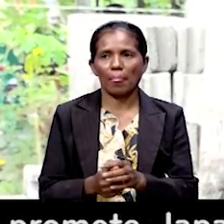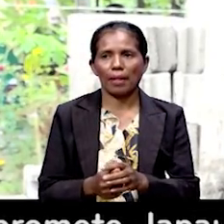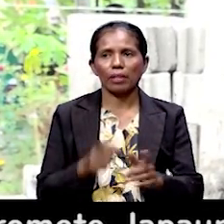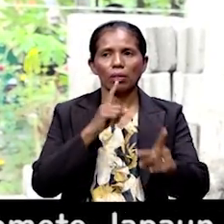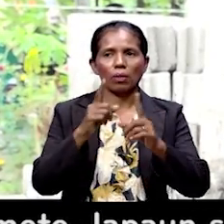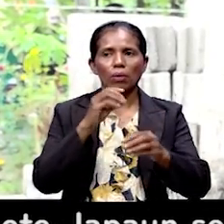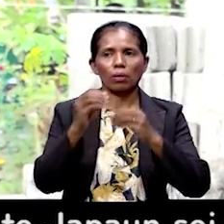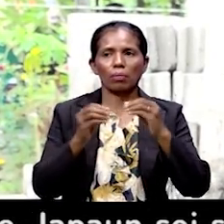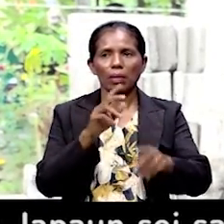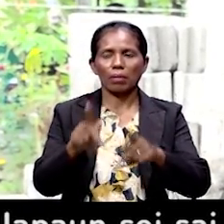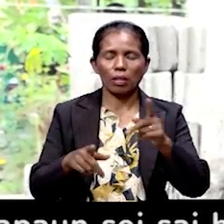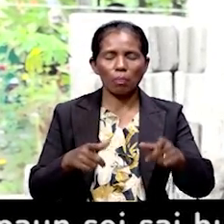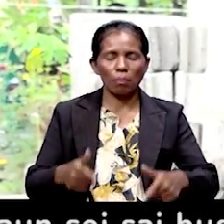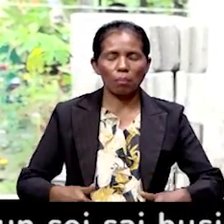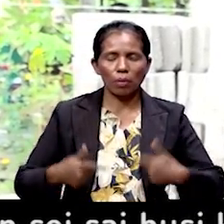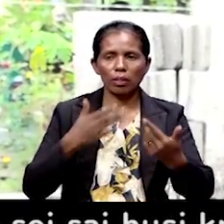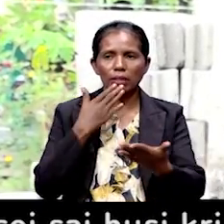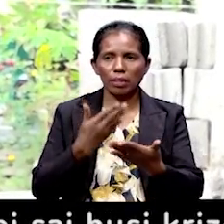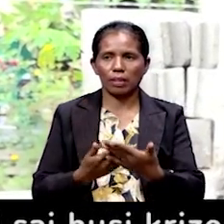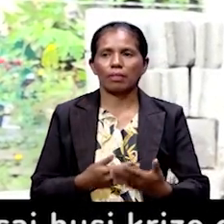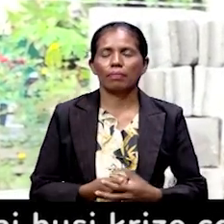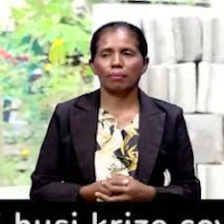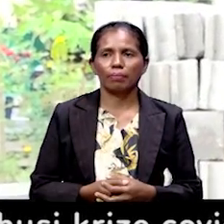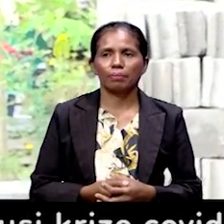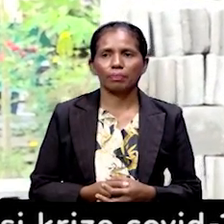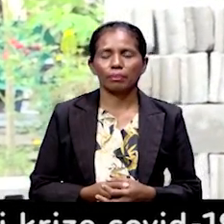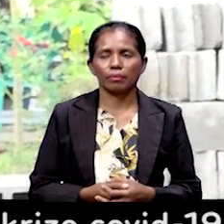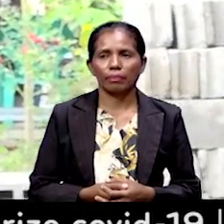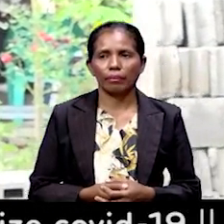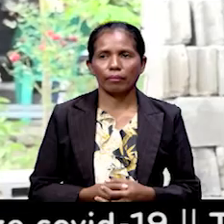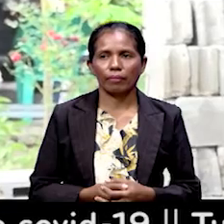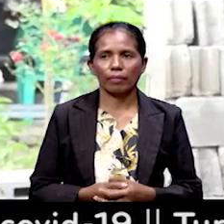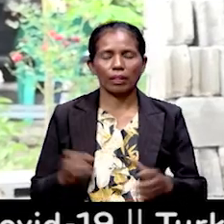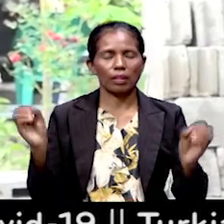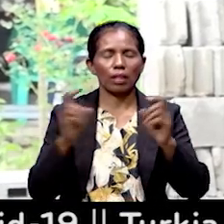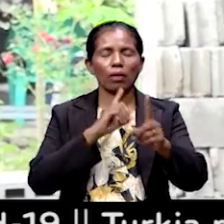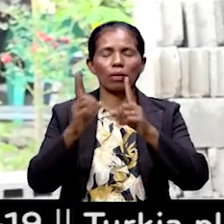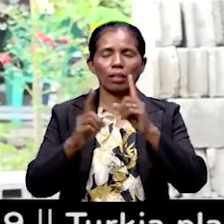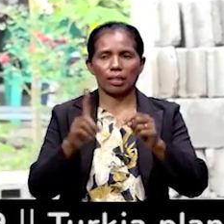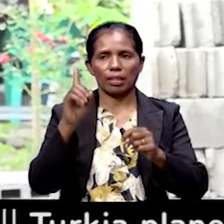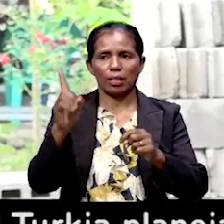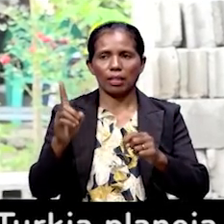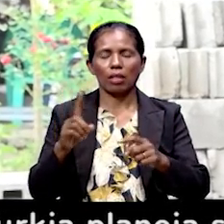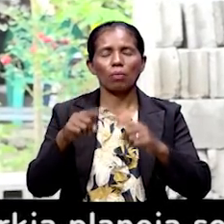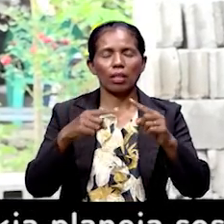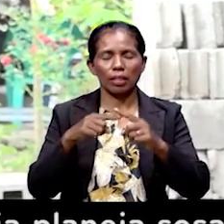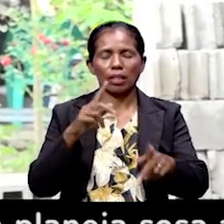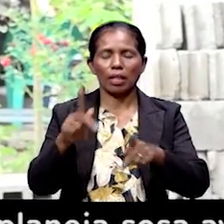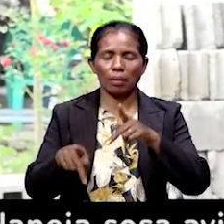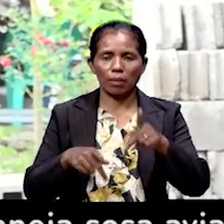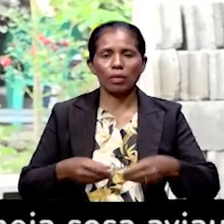morgia, kuali kono futuro, kuali kono sustentabilidade. Se la kuali, se o kono kuali dene, kono wahira povo ni fo